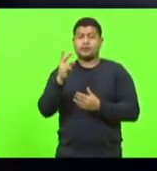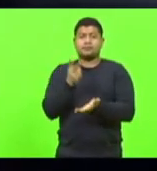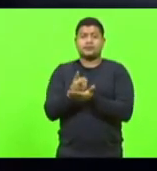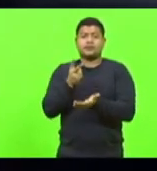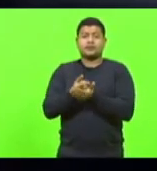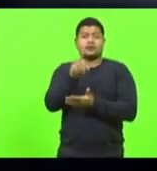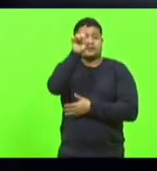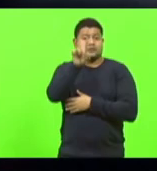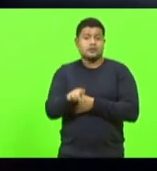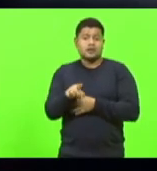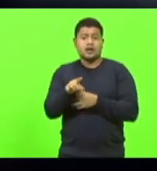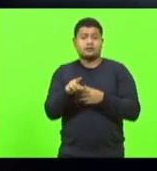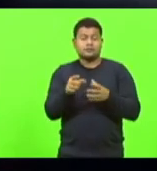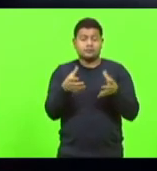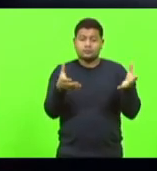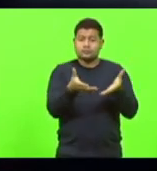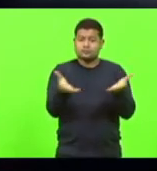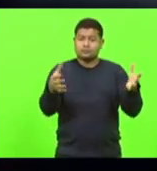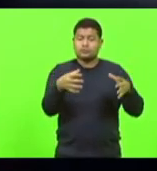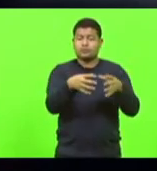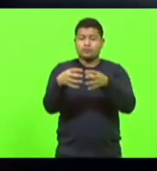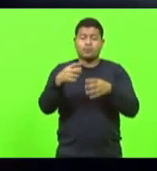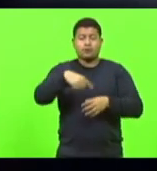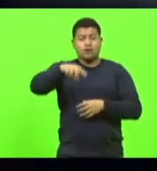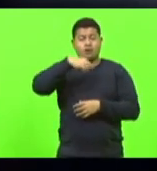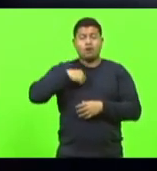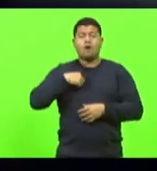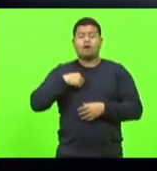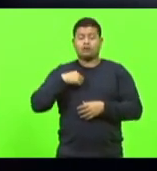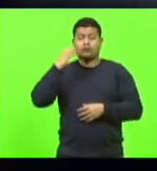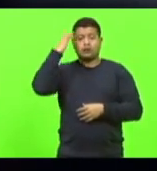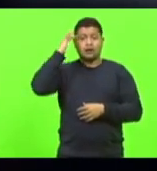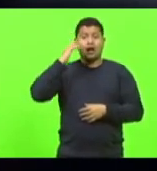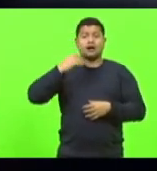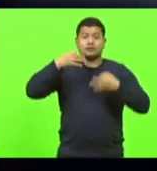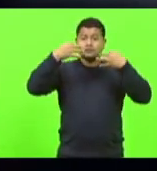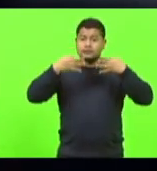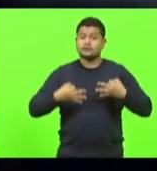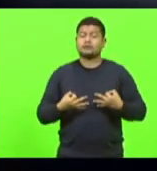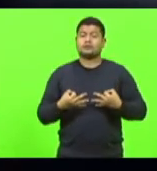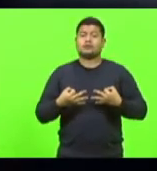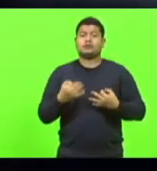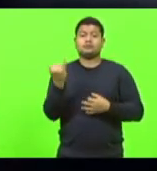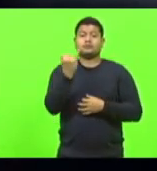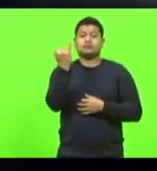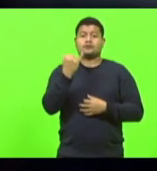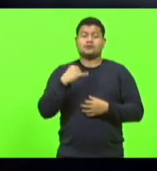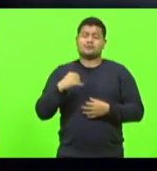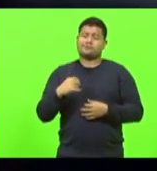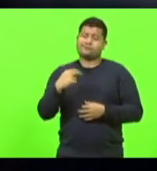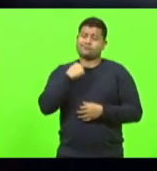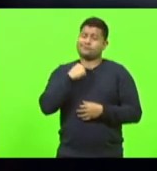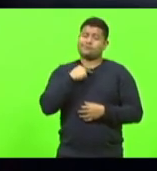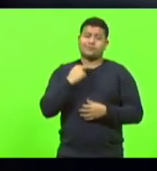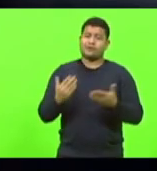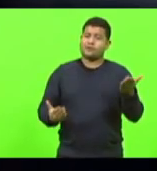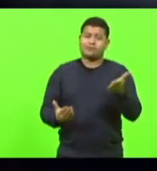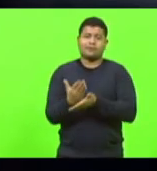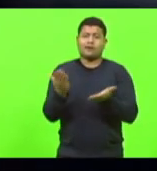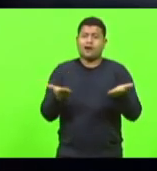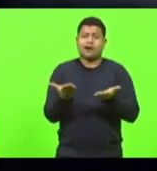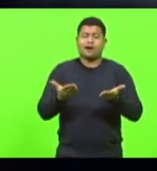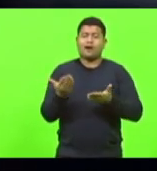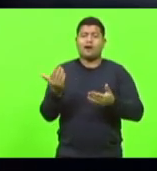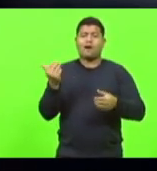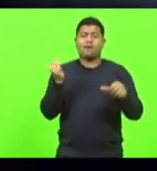direitos daquilo que nós julgamos importantes não há como se aprovar essa reforma é proposta nesses